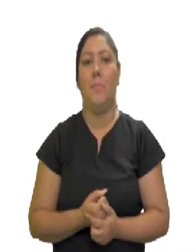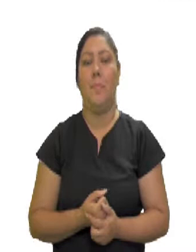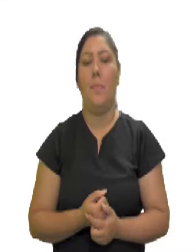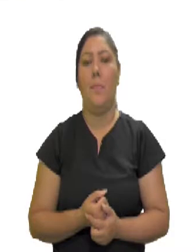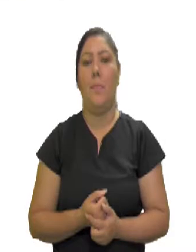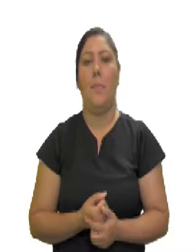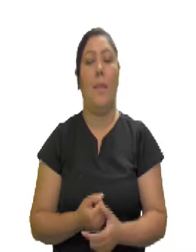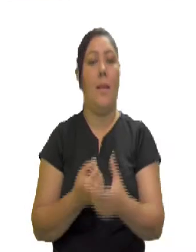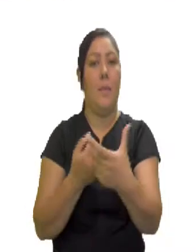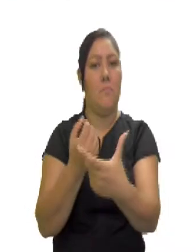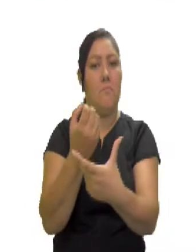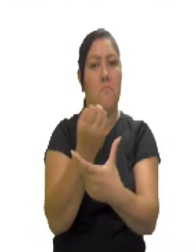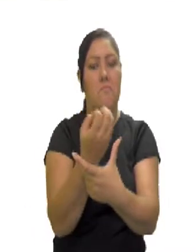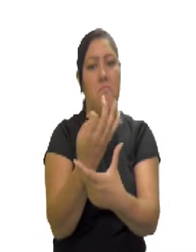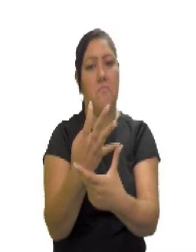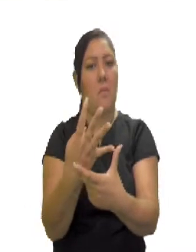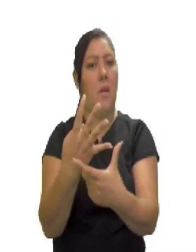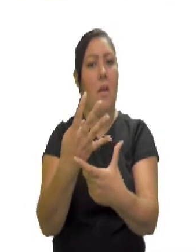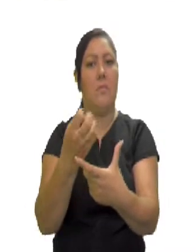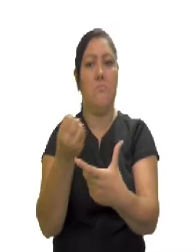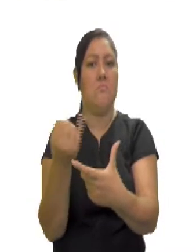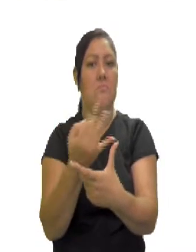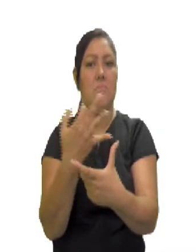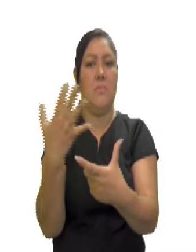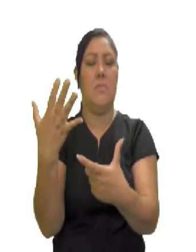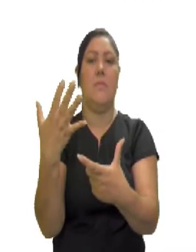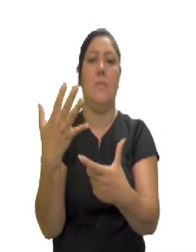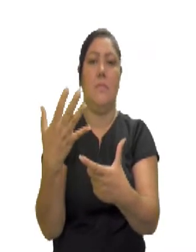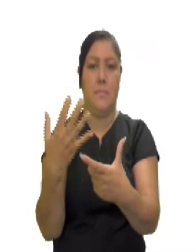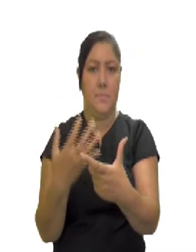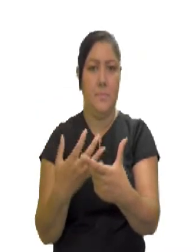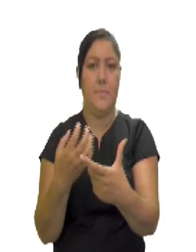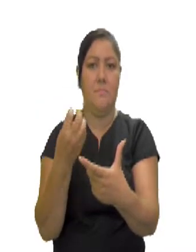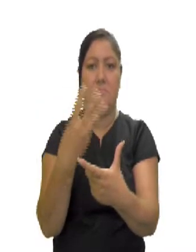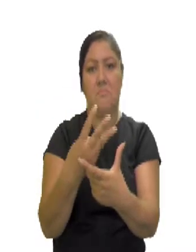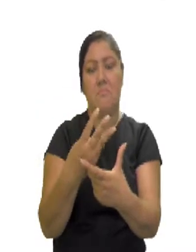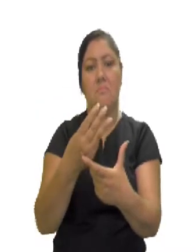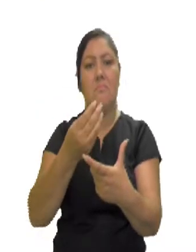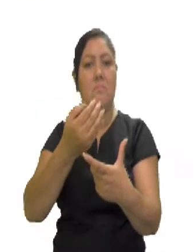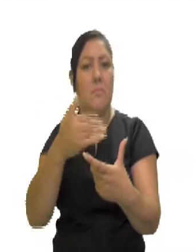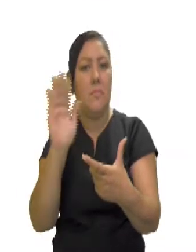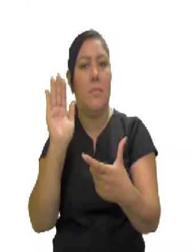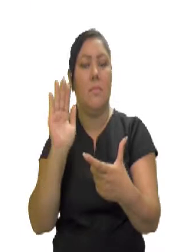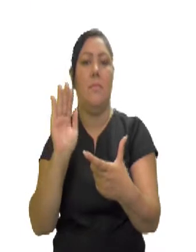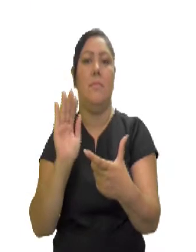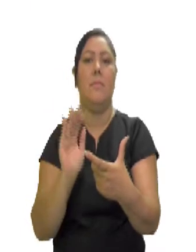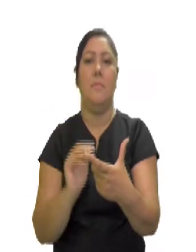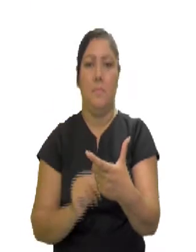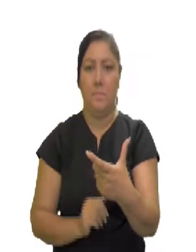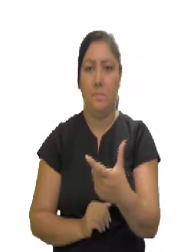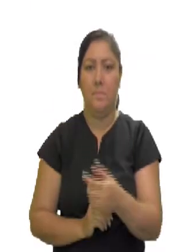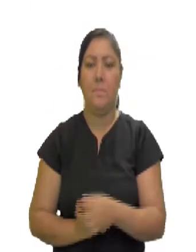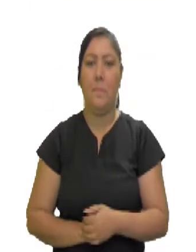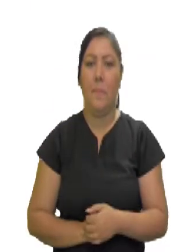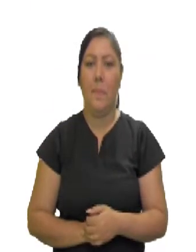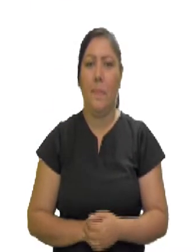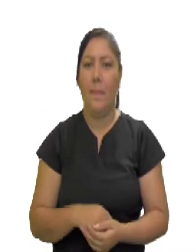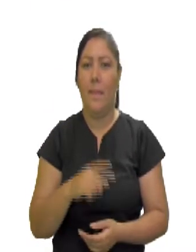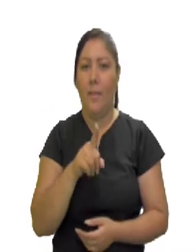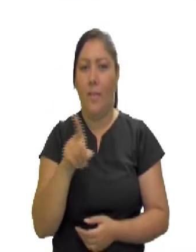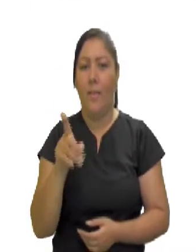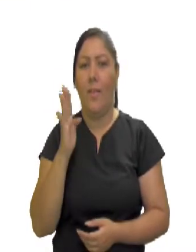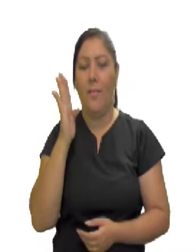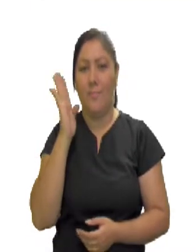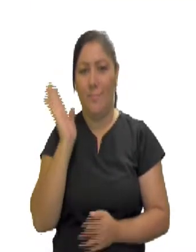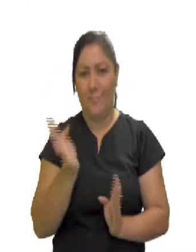palavras polissílabas são aquelas que têm 3 ou mais sílabas. Eu tenho certeza que você já